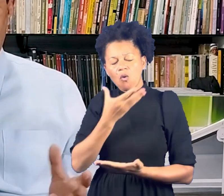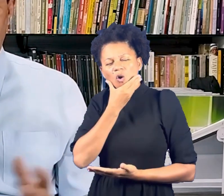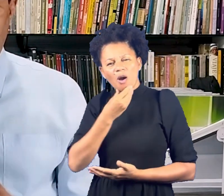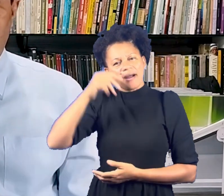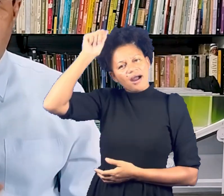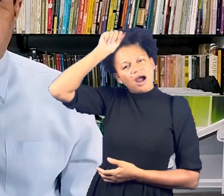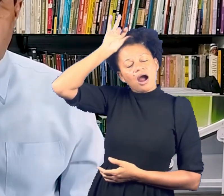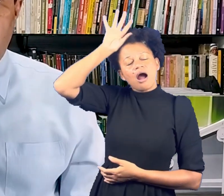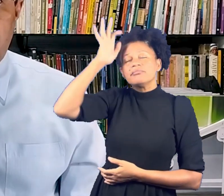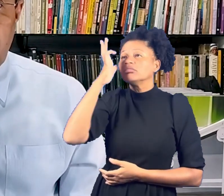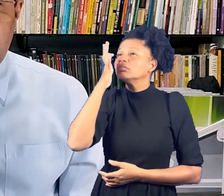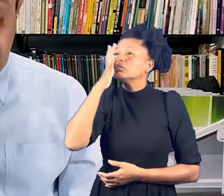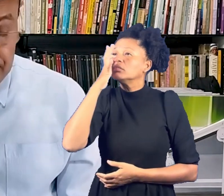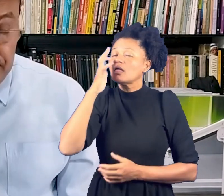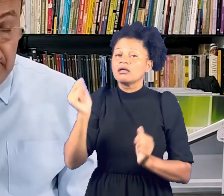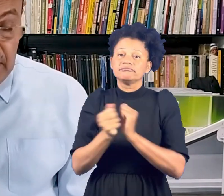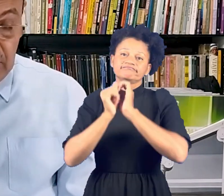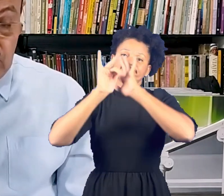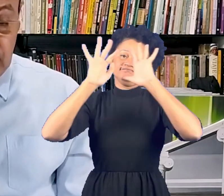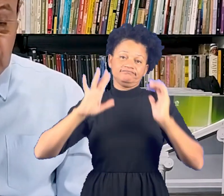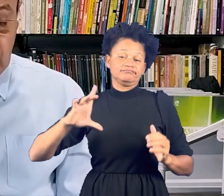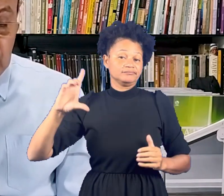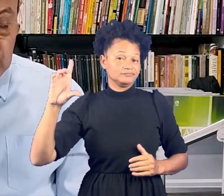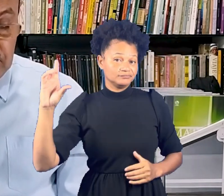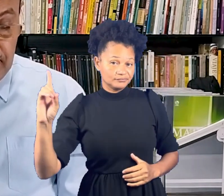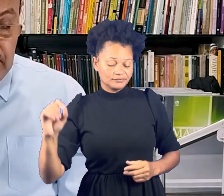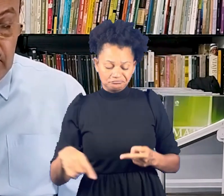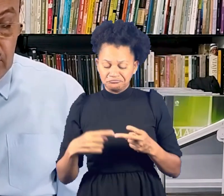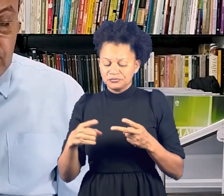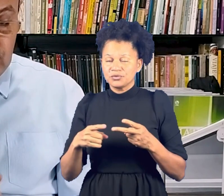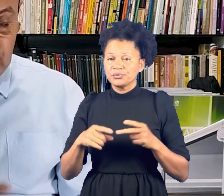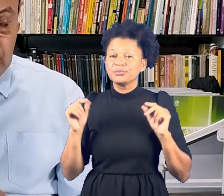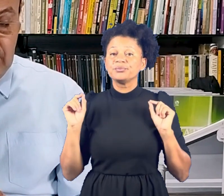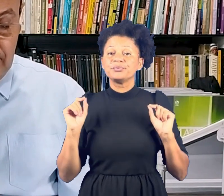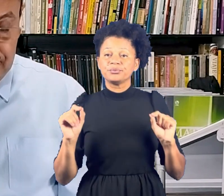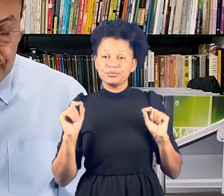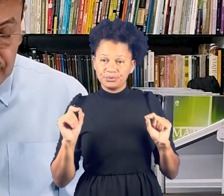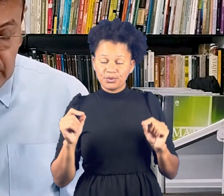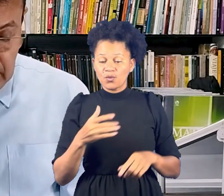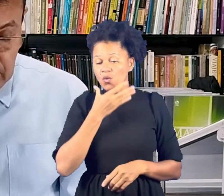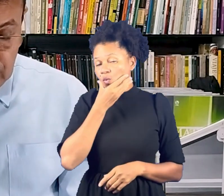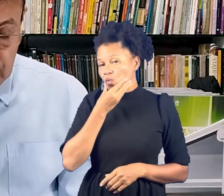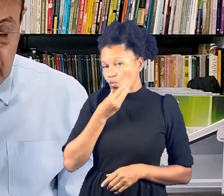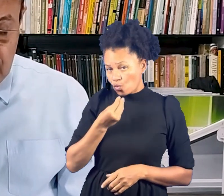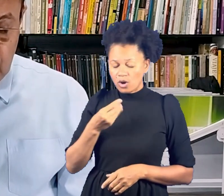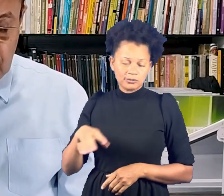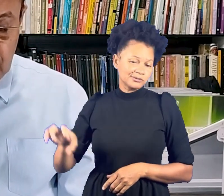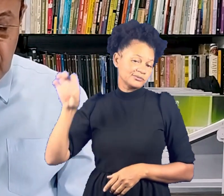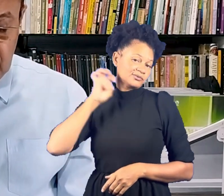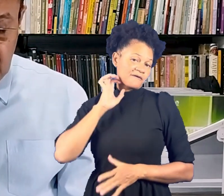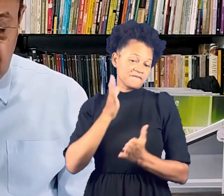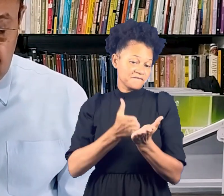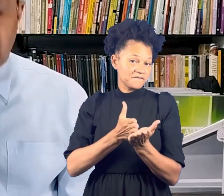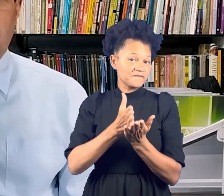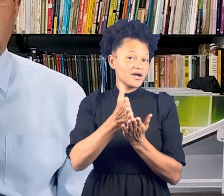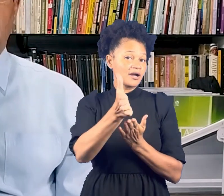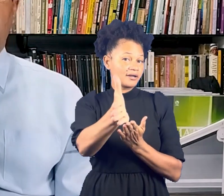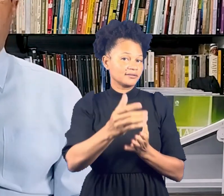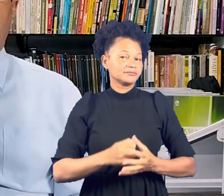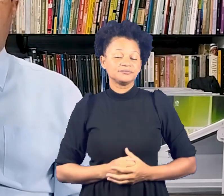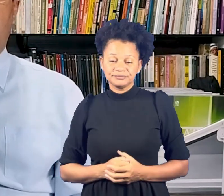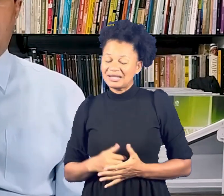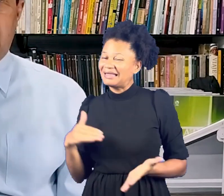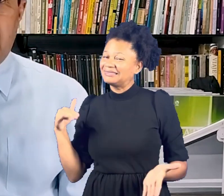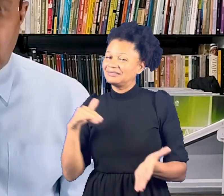homem é avivado, que é um homem que contempla a glória de Deus. Em segundo lugar, Estevão se mantém